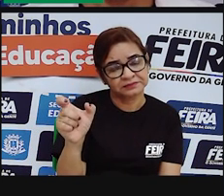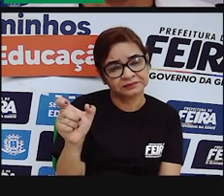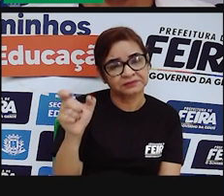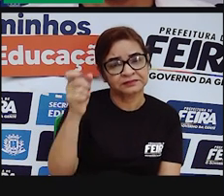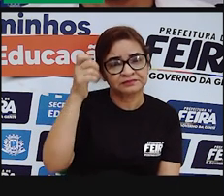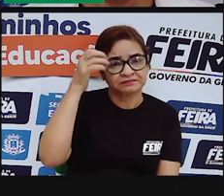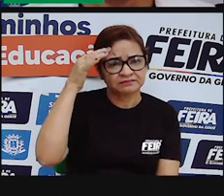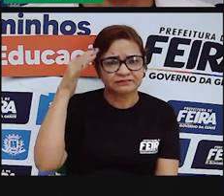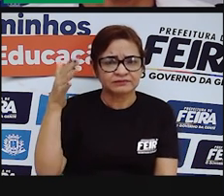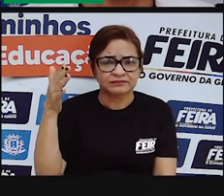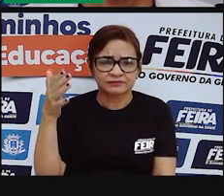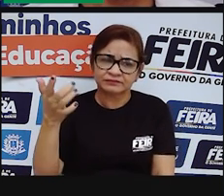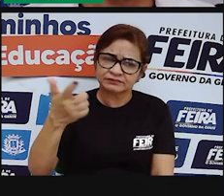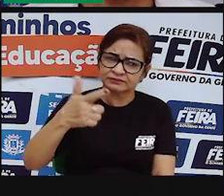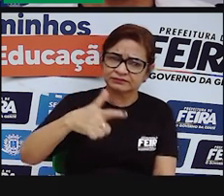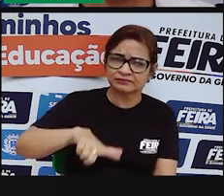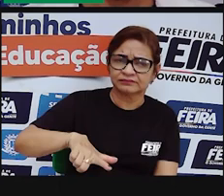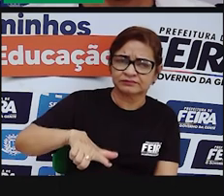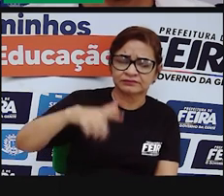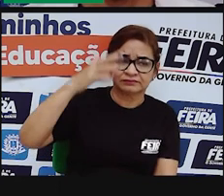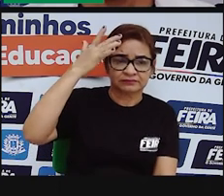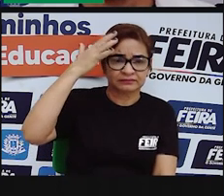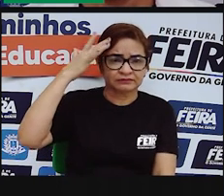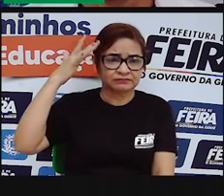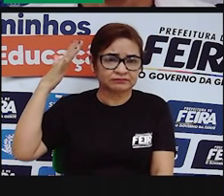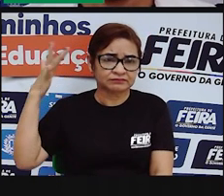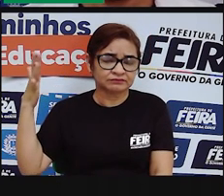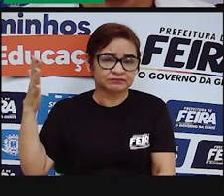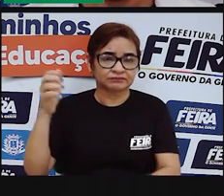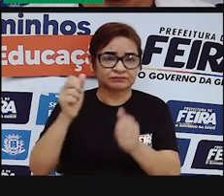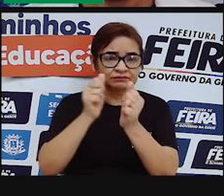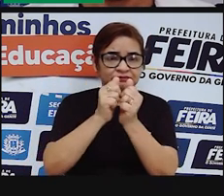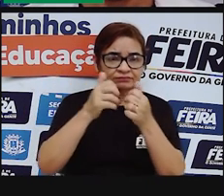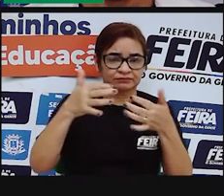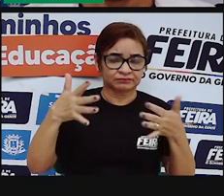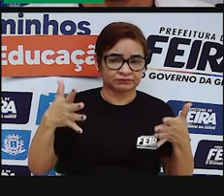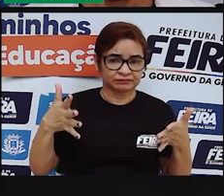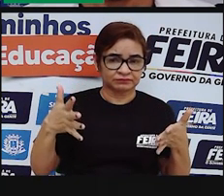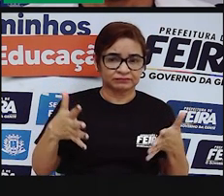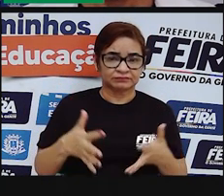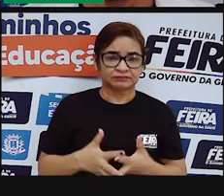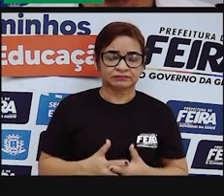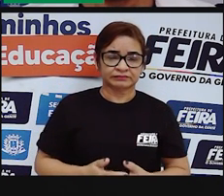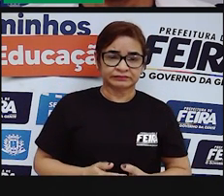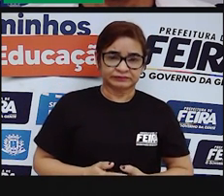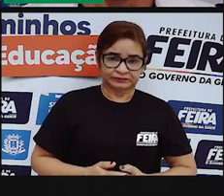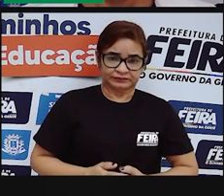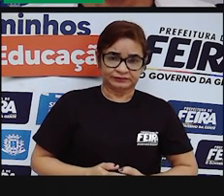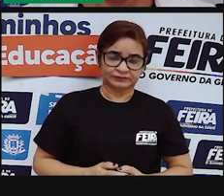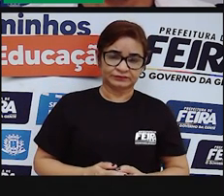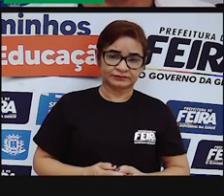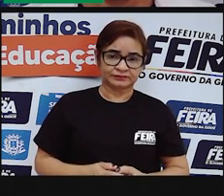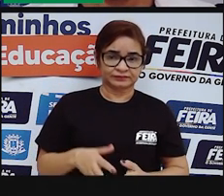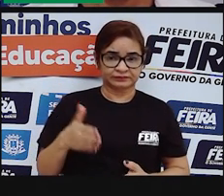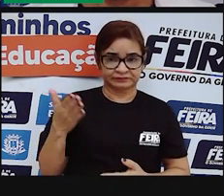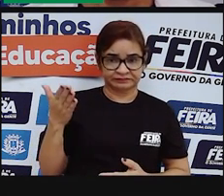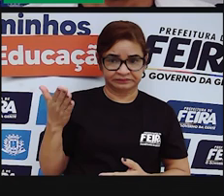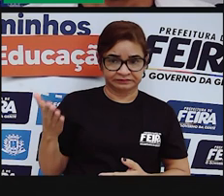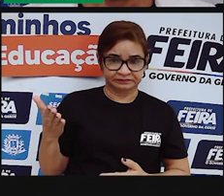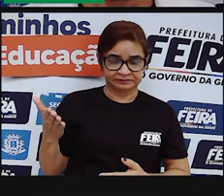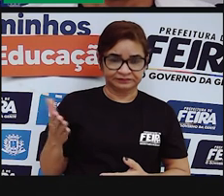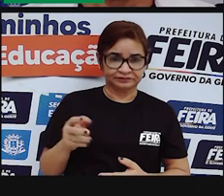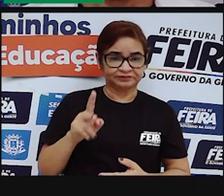Sonhei sonhos dourados. Ou poderia dizer, tive sonhos dourados. Então, isso é o